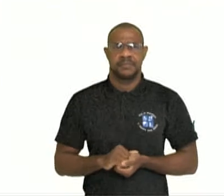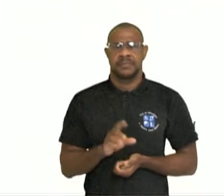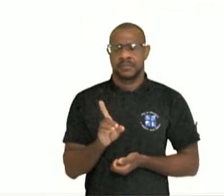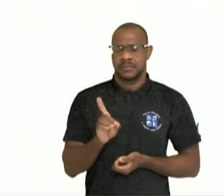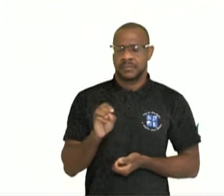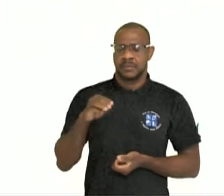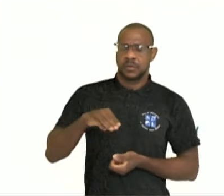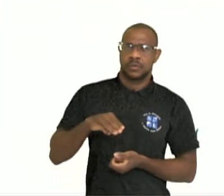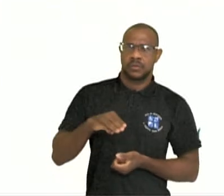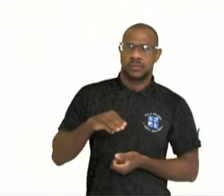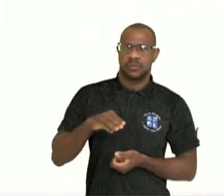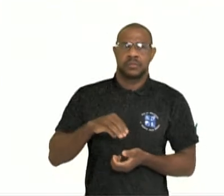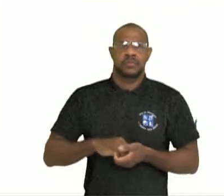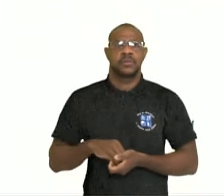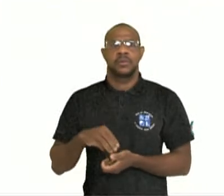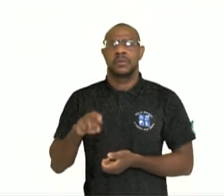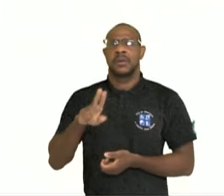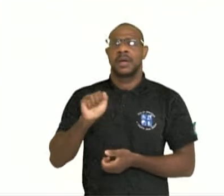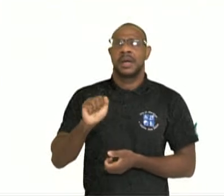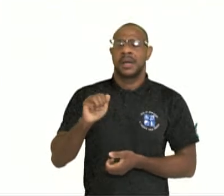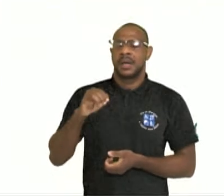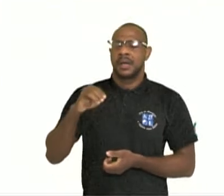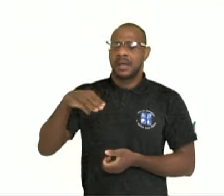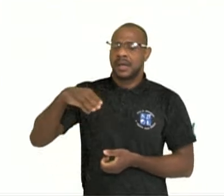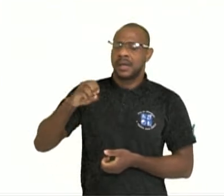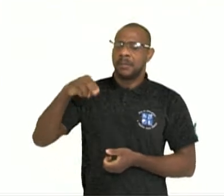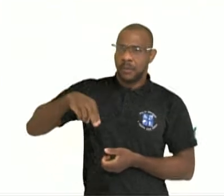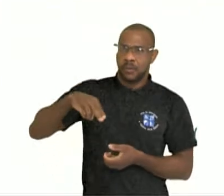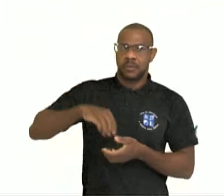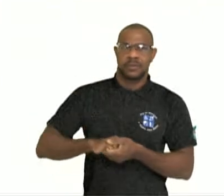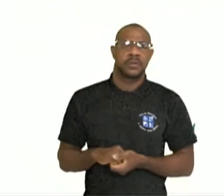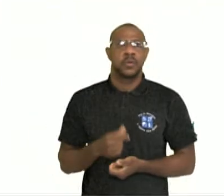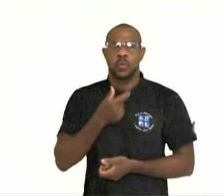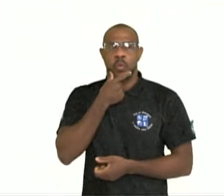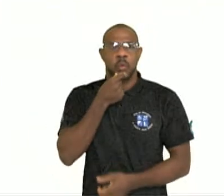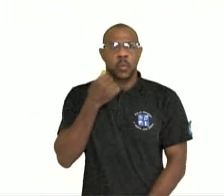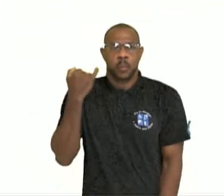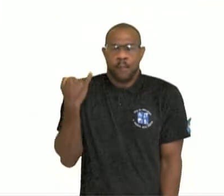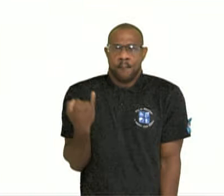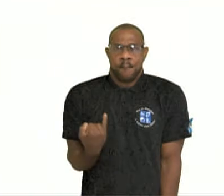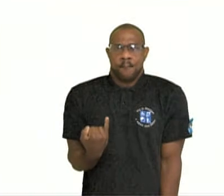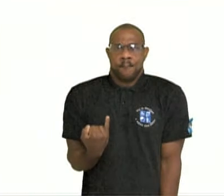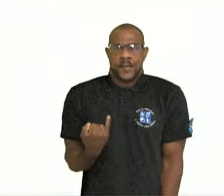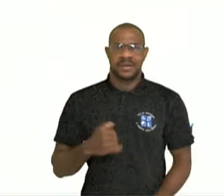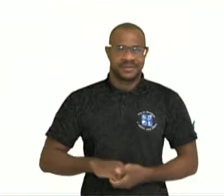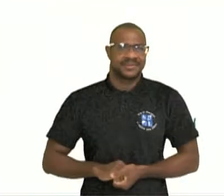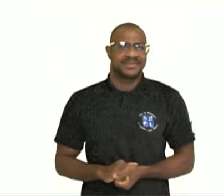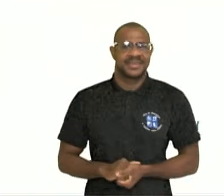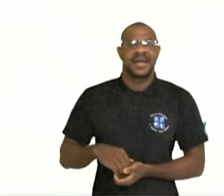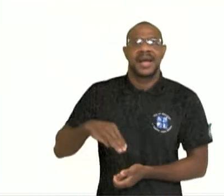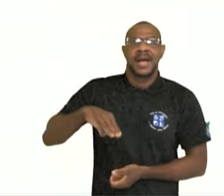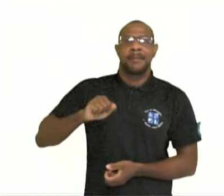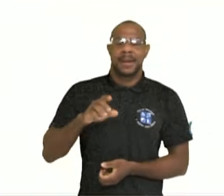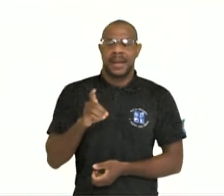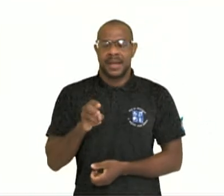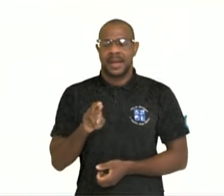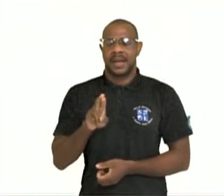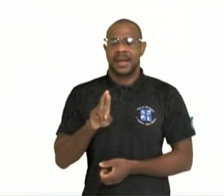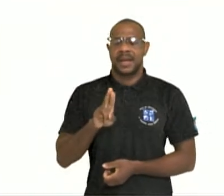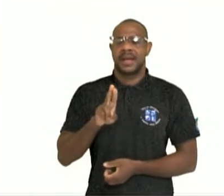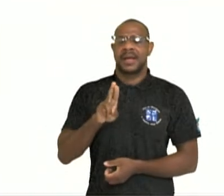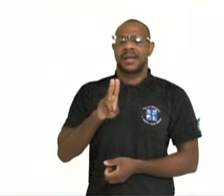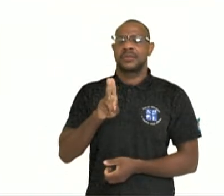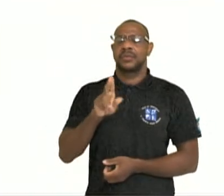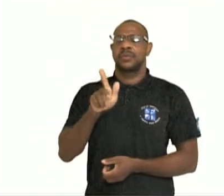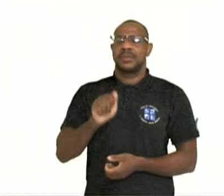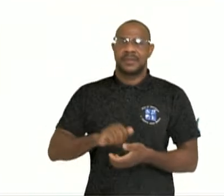para nós, Senhor Madruga. Ele é niño huérfano e se chama Chavo. Ele é um menino órfão